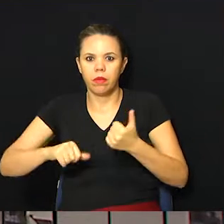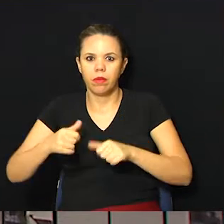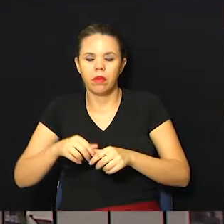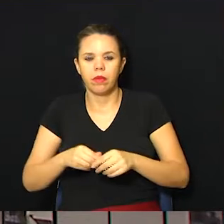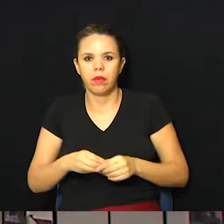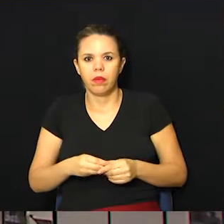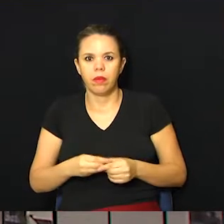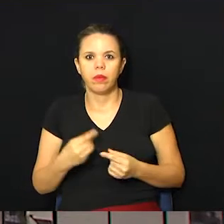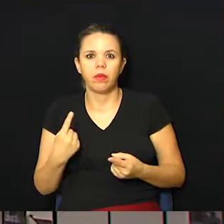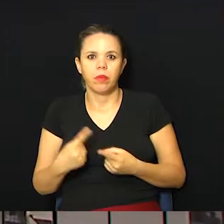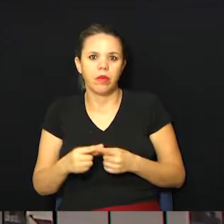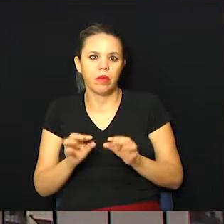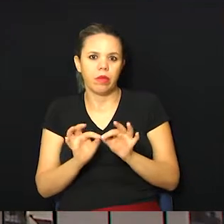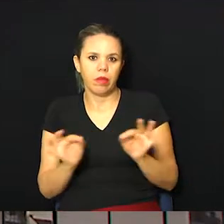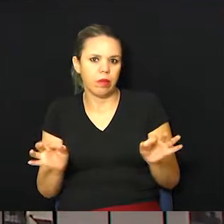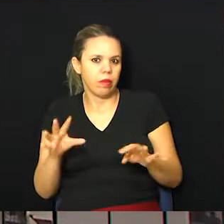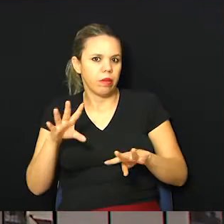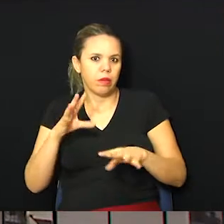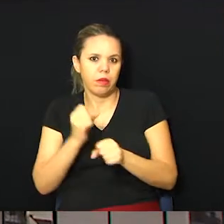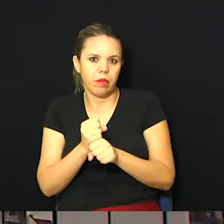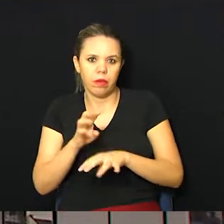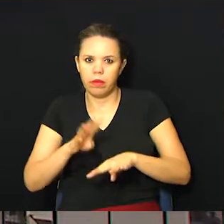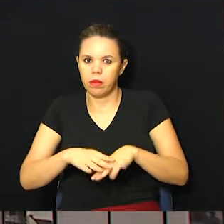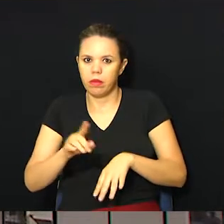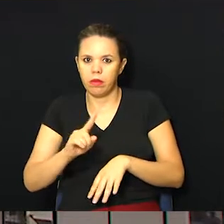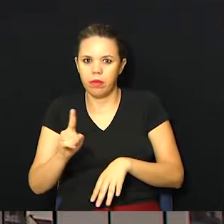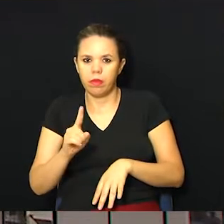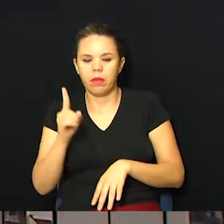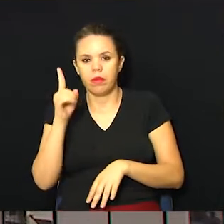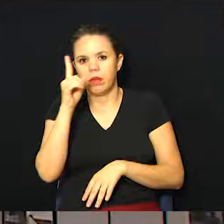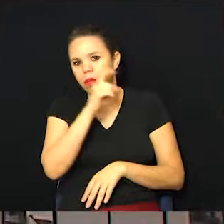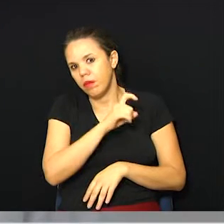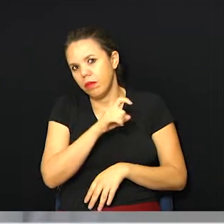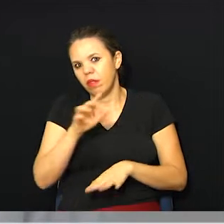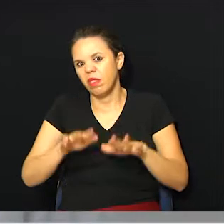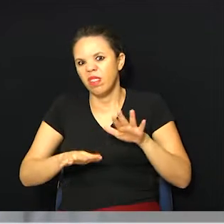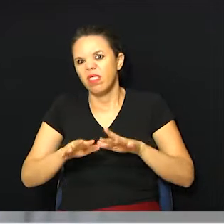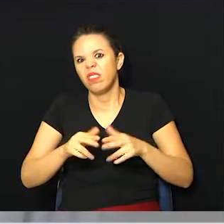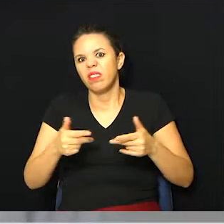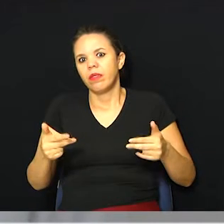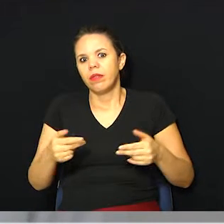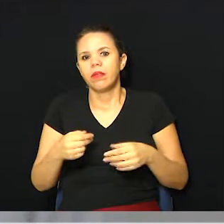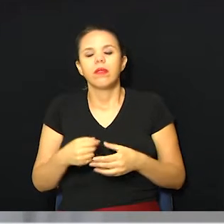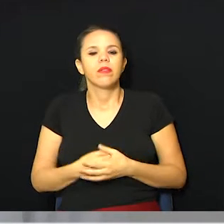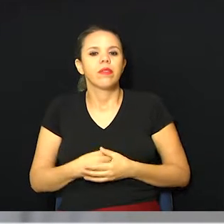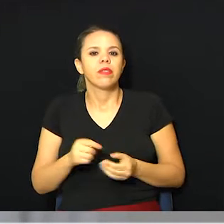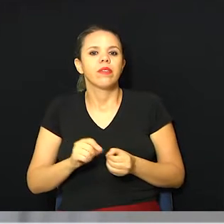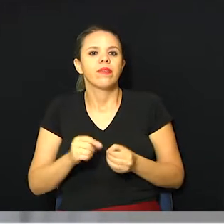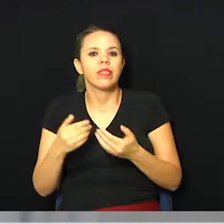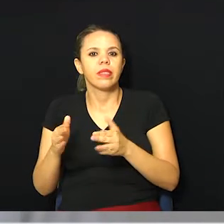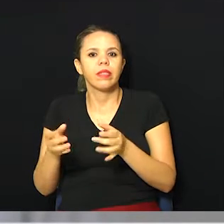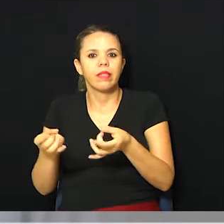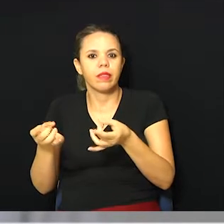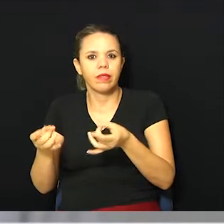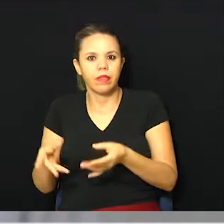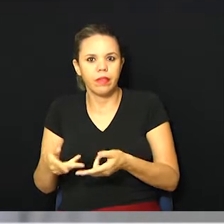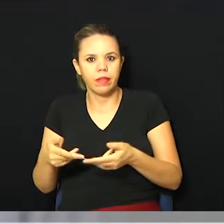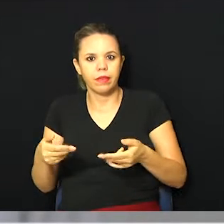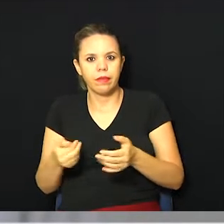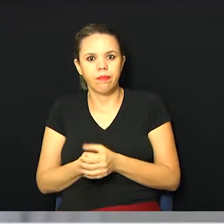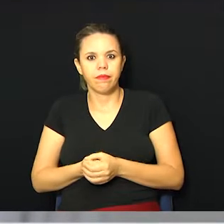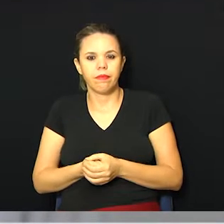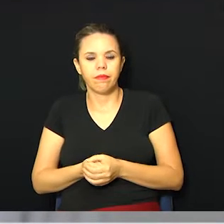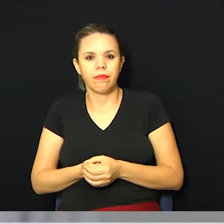ela não é simplesmente matemática, né, ela tem uma matemática muito complicada e muitas variáveis. Então, o que a gente fez, a gente lançou mão